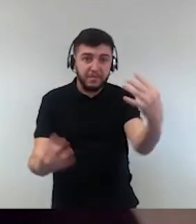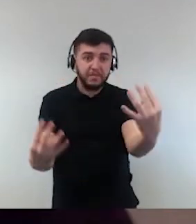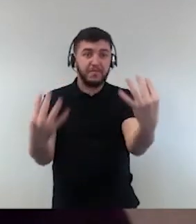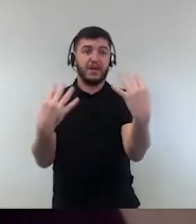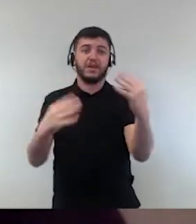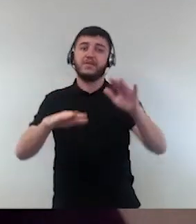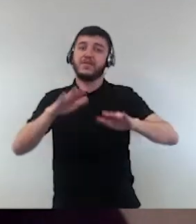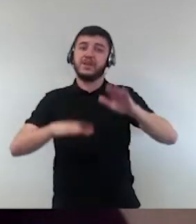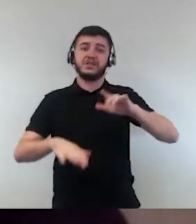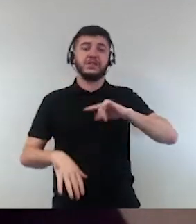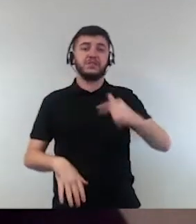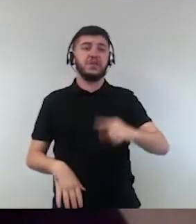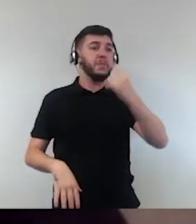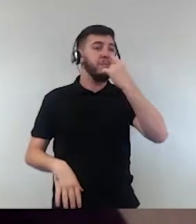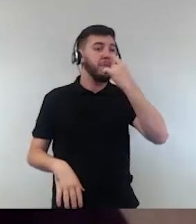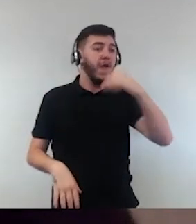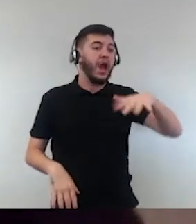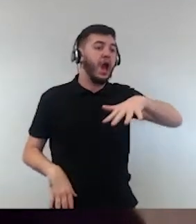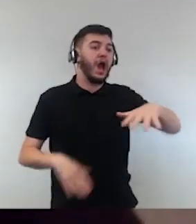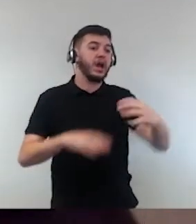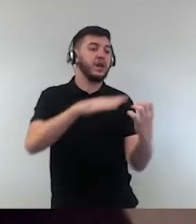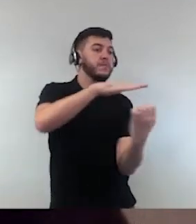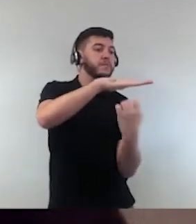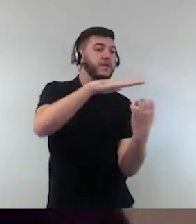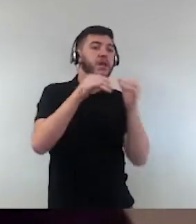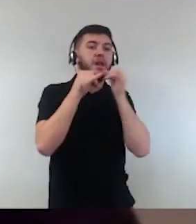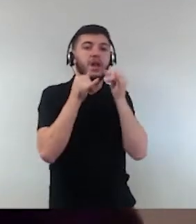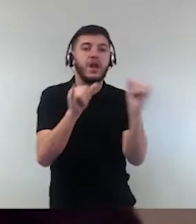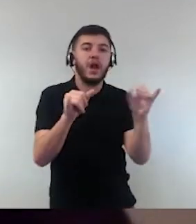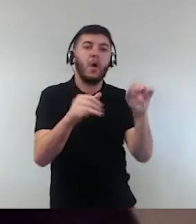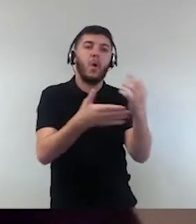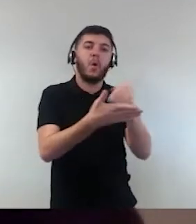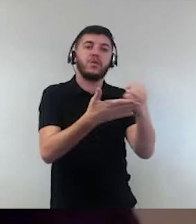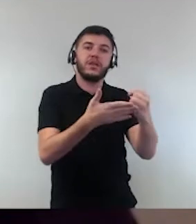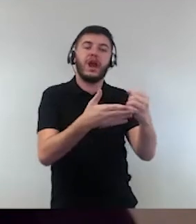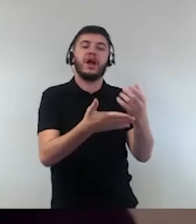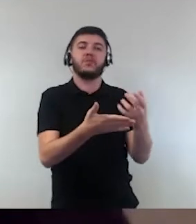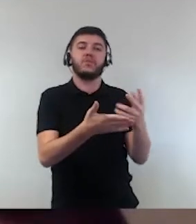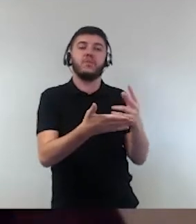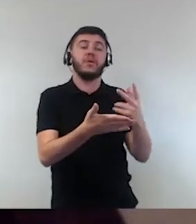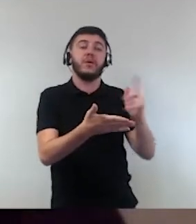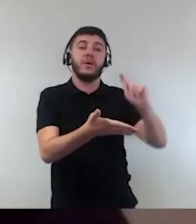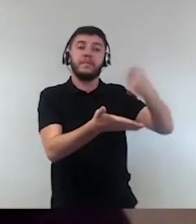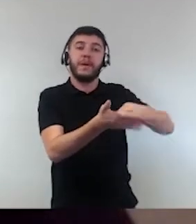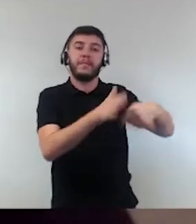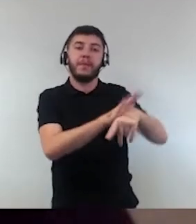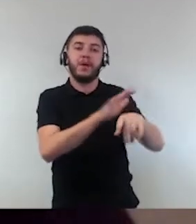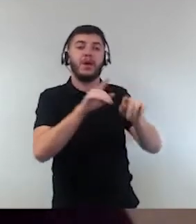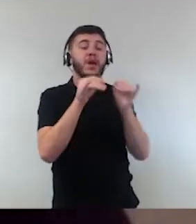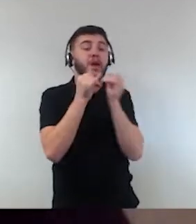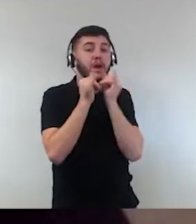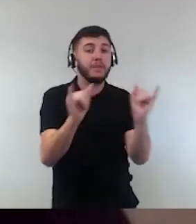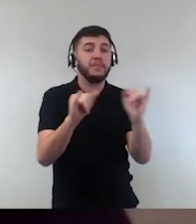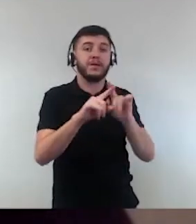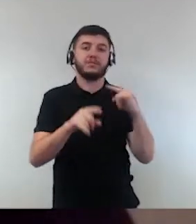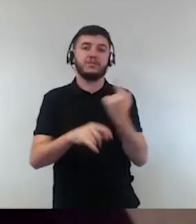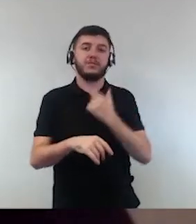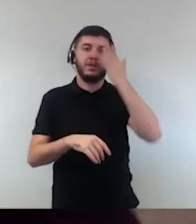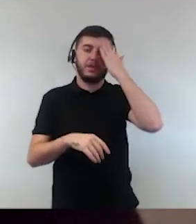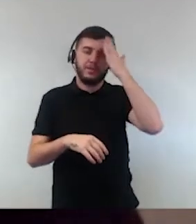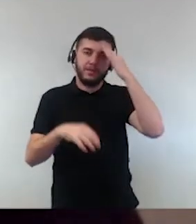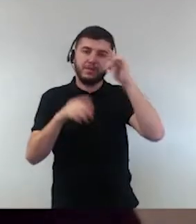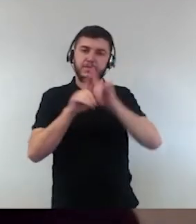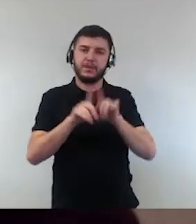contato com o setor elétrico, seja porque, de fato, nós temos uma graduação onde não vemos, né, os setores de infraestrutura a